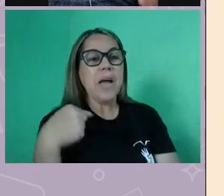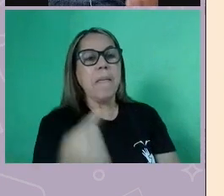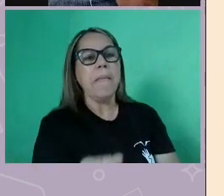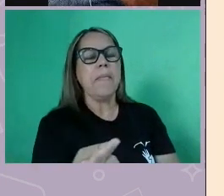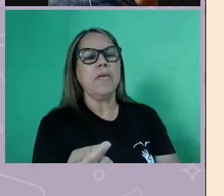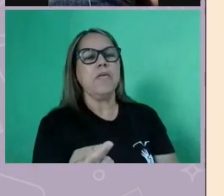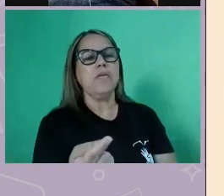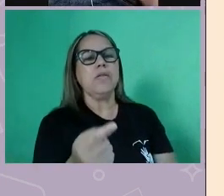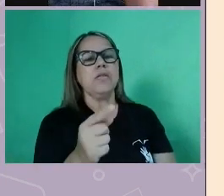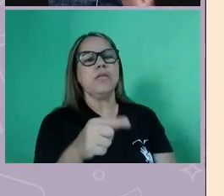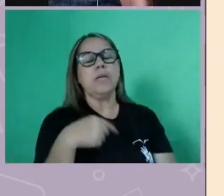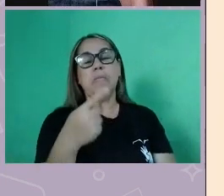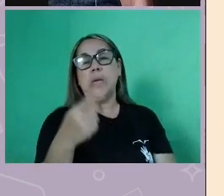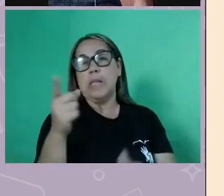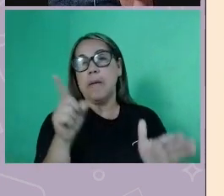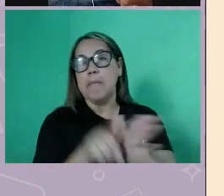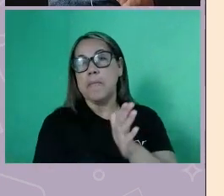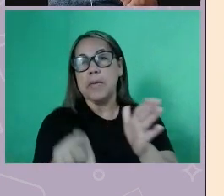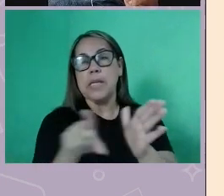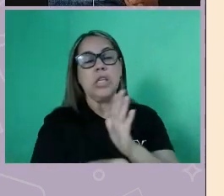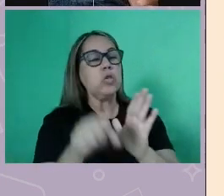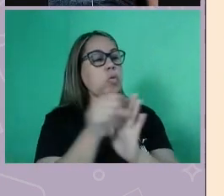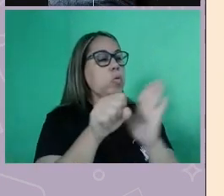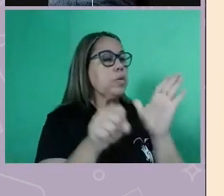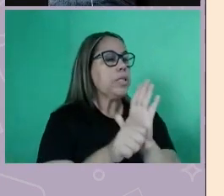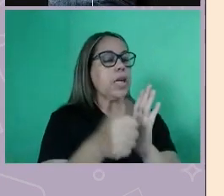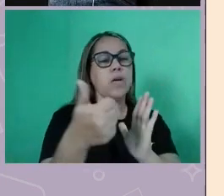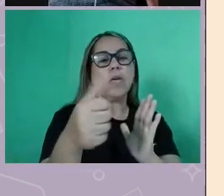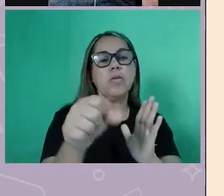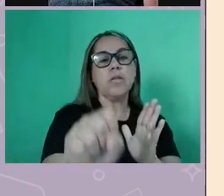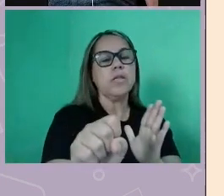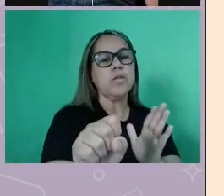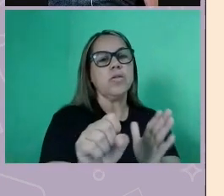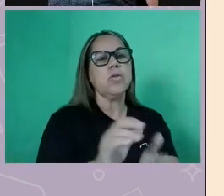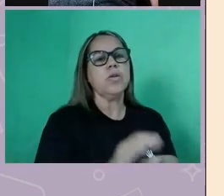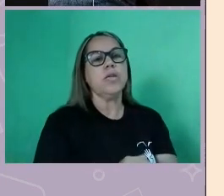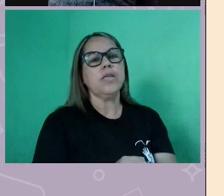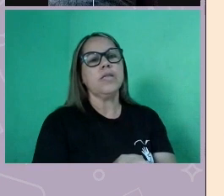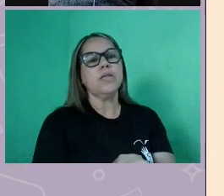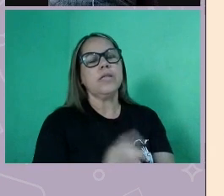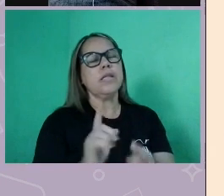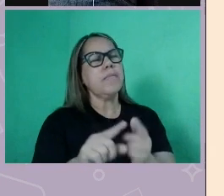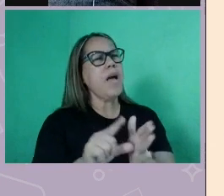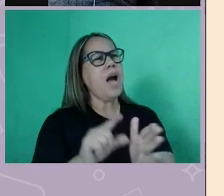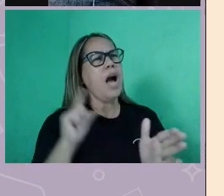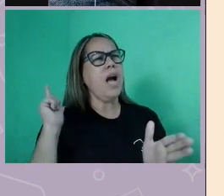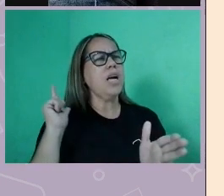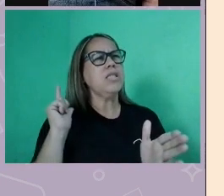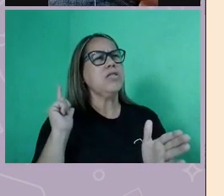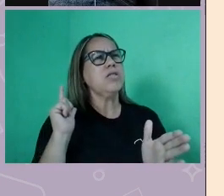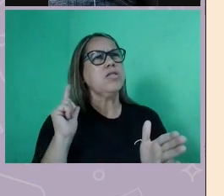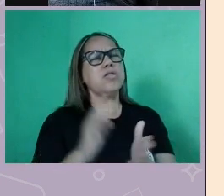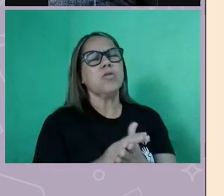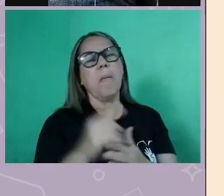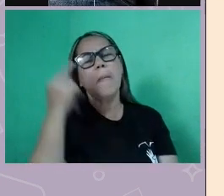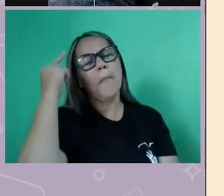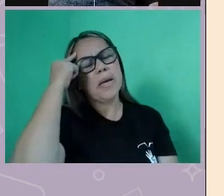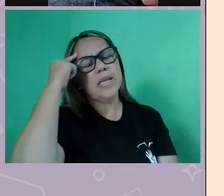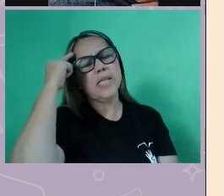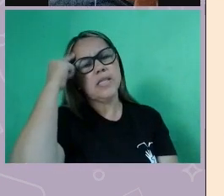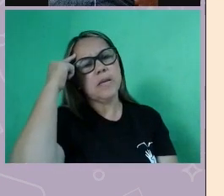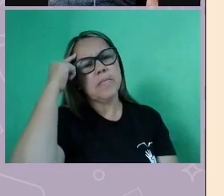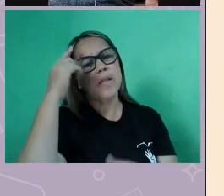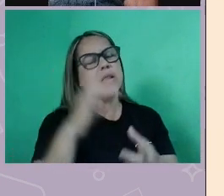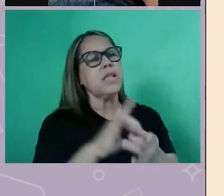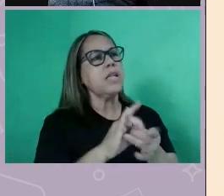vai ser muito questionada lá no século XVIII quando o milhismo francês e um pouco antes também com o pensamento liberal